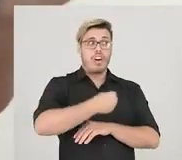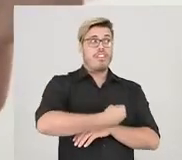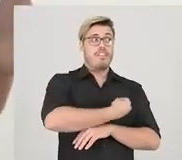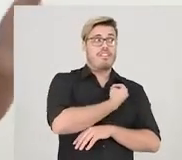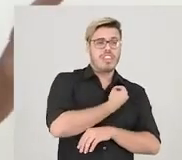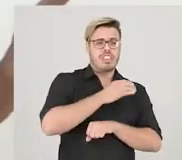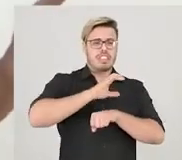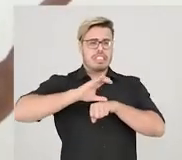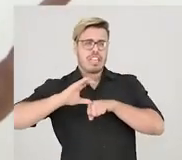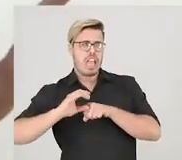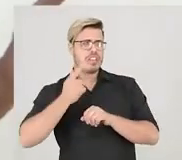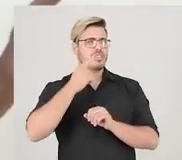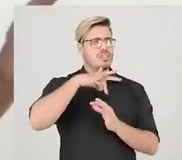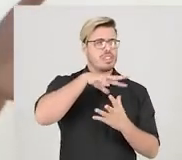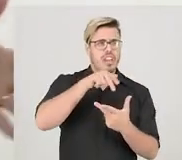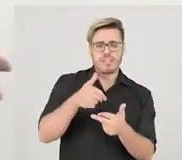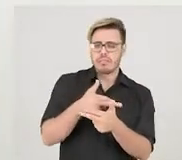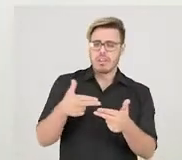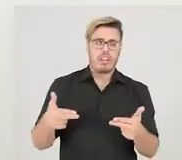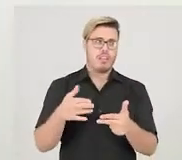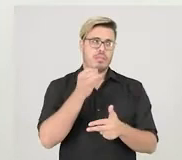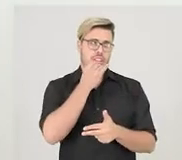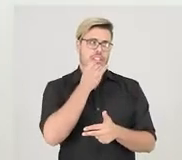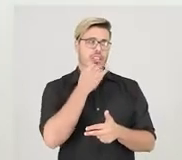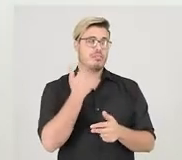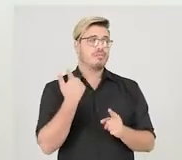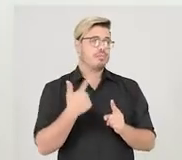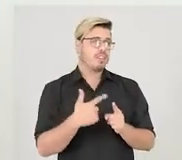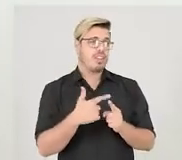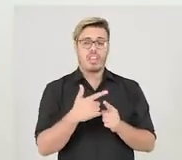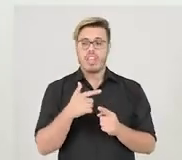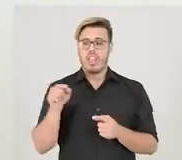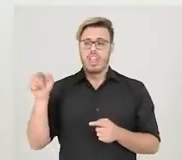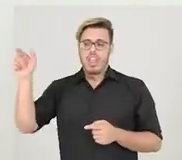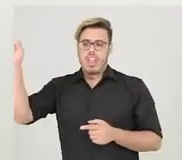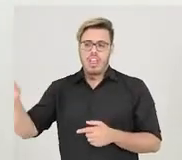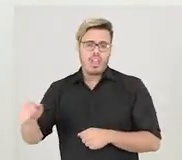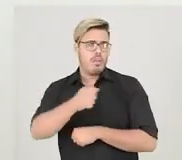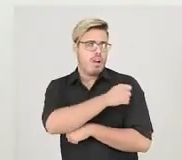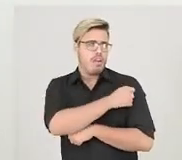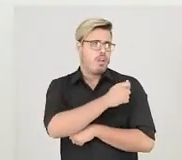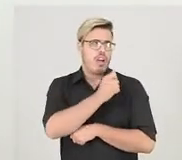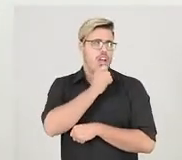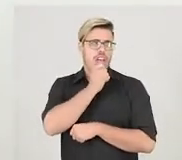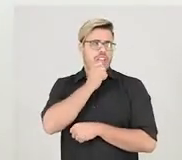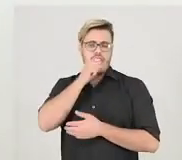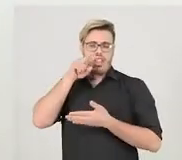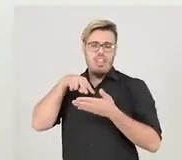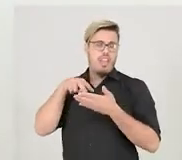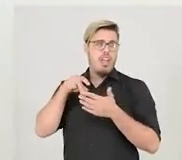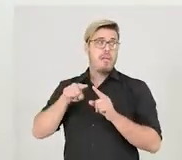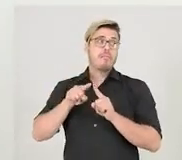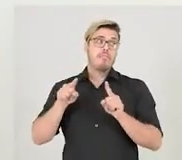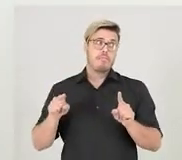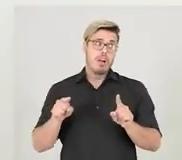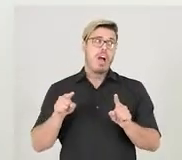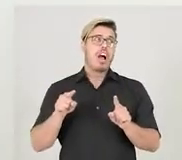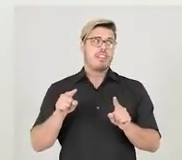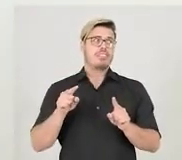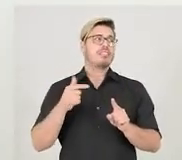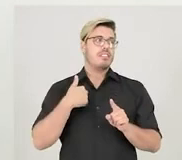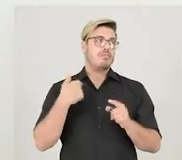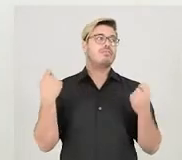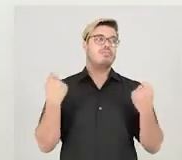consegue concluir esse processo de alfabetização que eu não vou apresentar o que a escola tem de melhor para ele, que são os